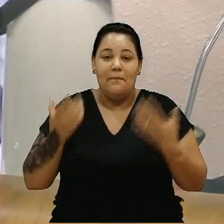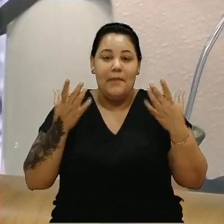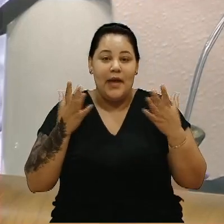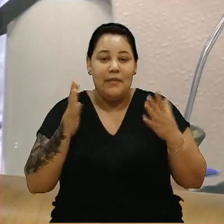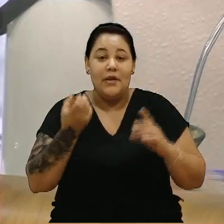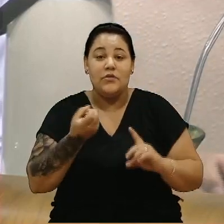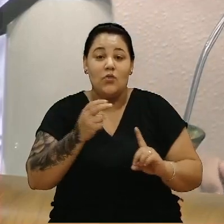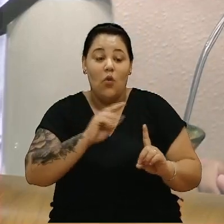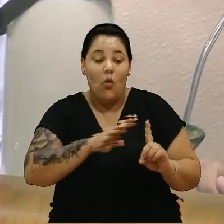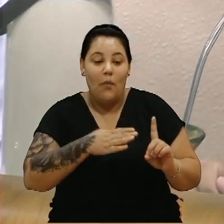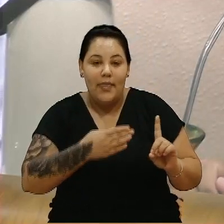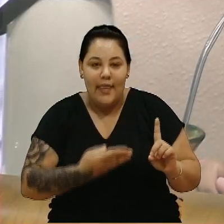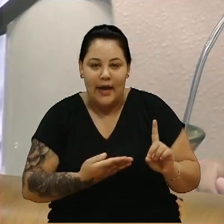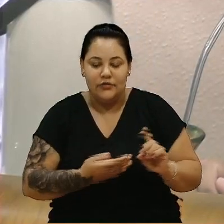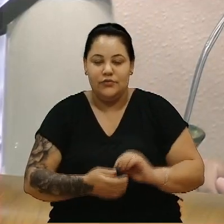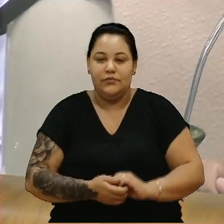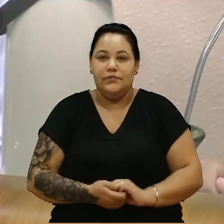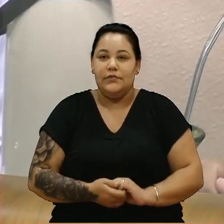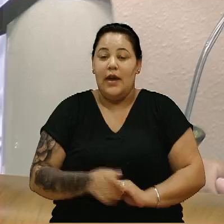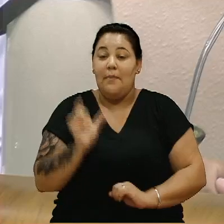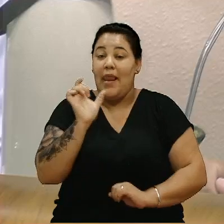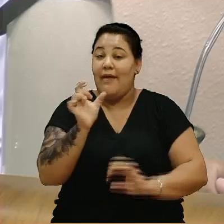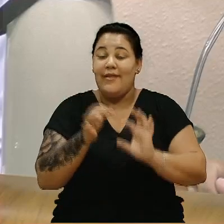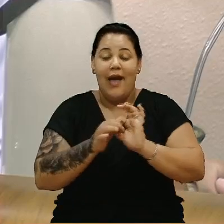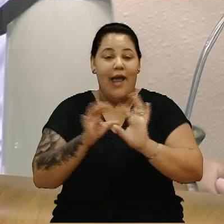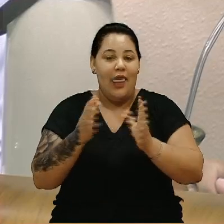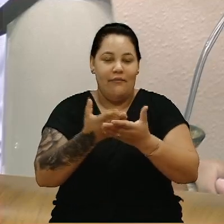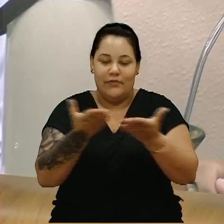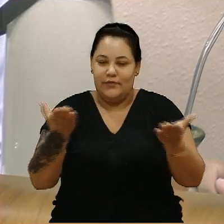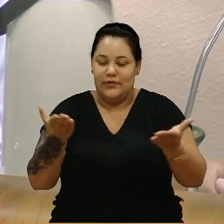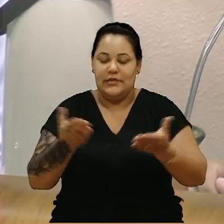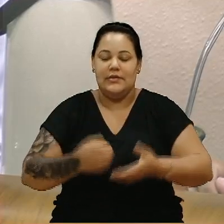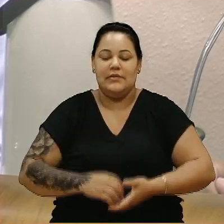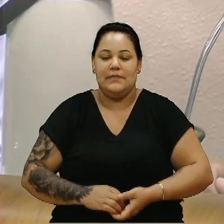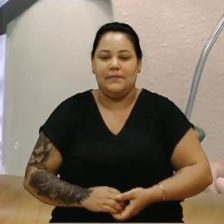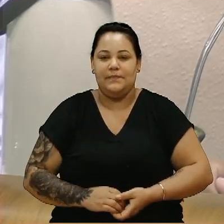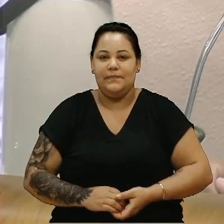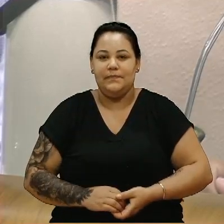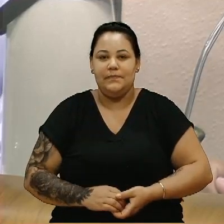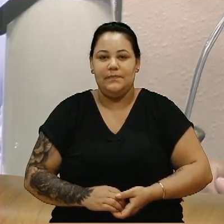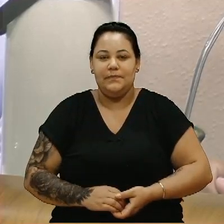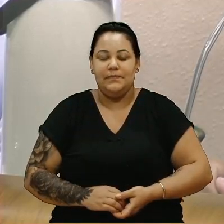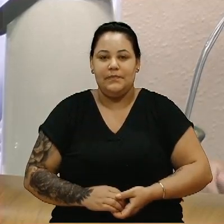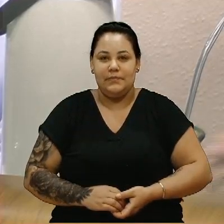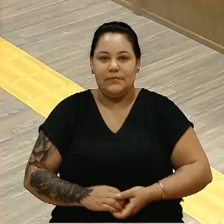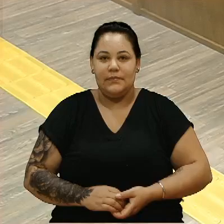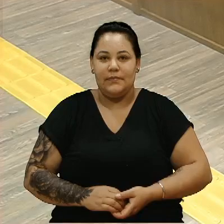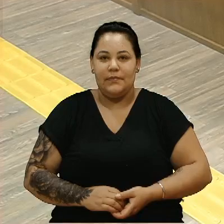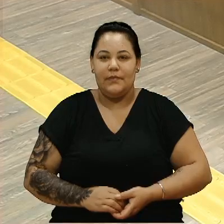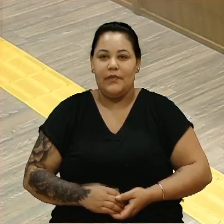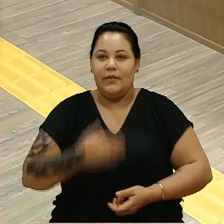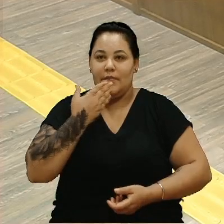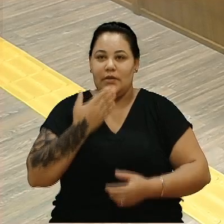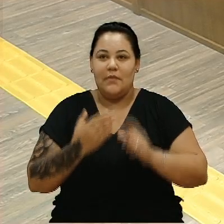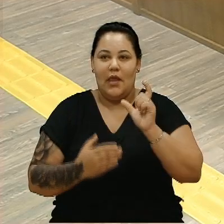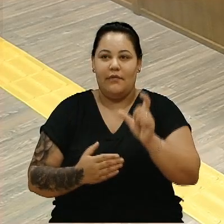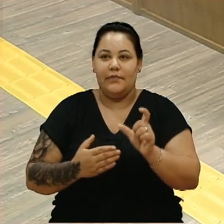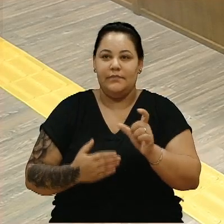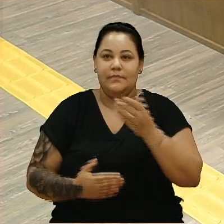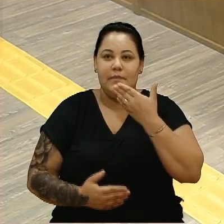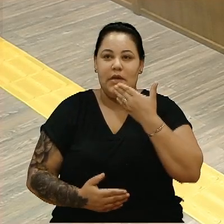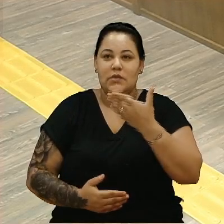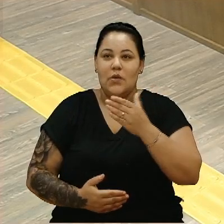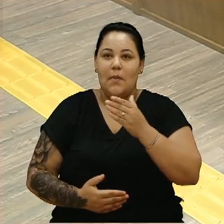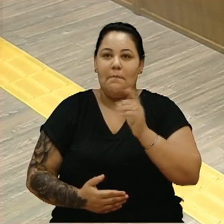congratulação. A palavra está à disposição das senhoras vereadoras e dos senhores vereadores. Peço a palavra, senhor presidente. Com a